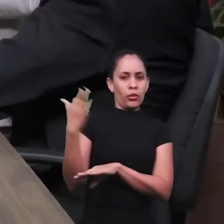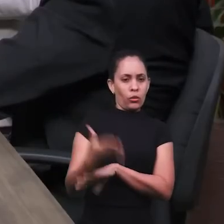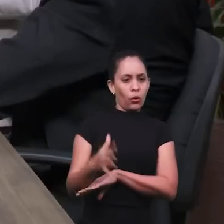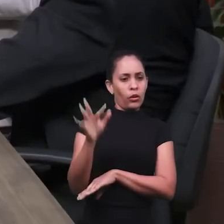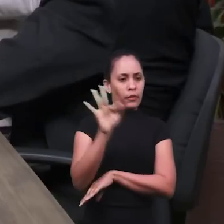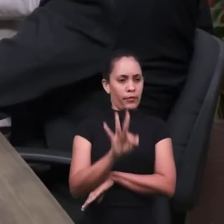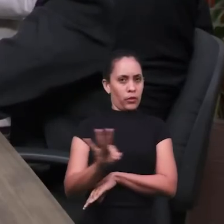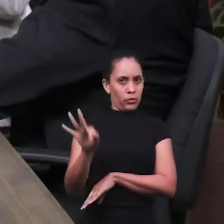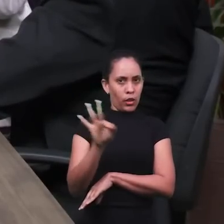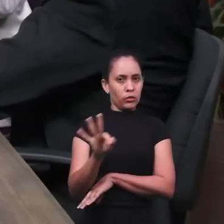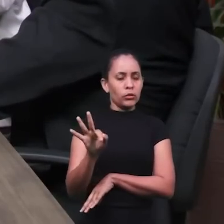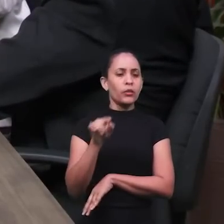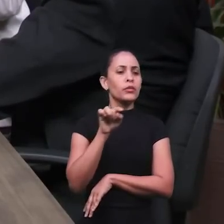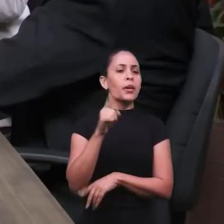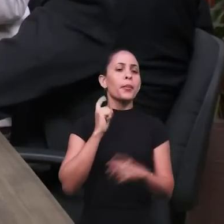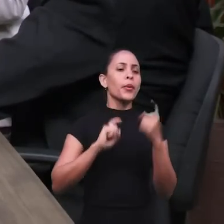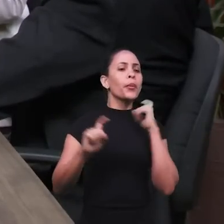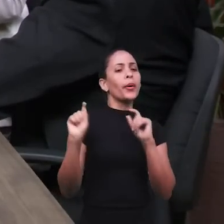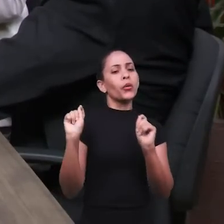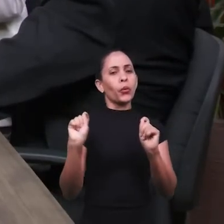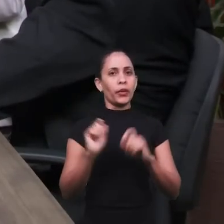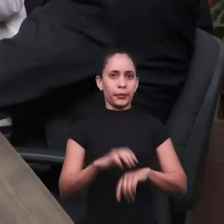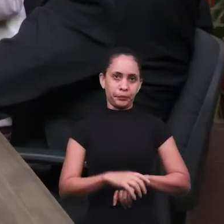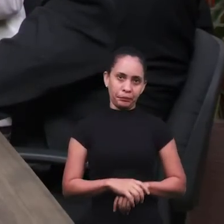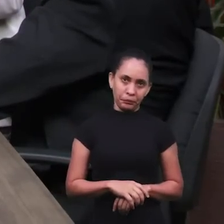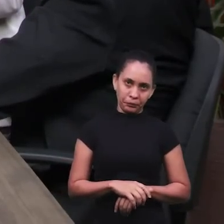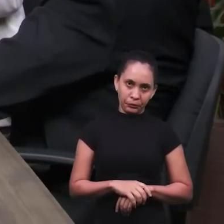universidade. Com o que você deve estar preocupado?